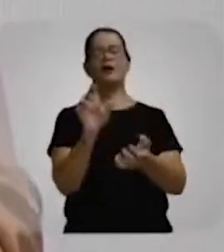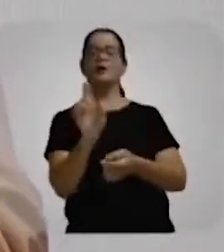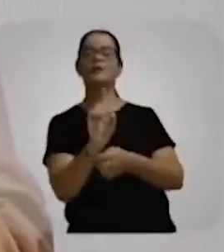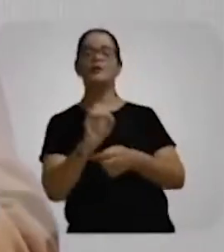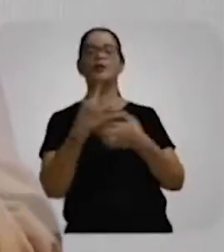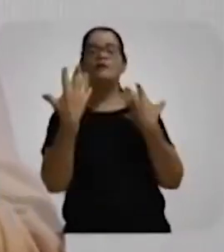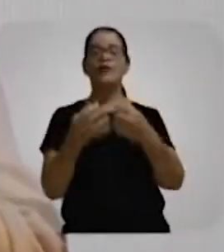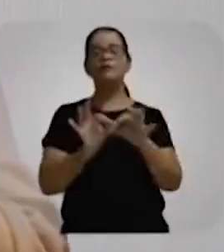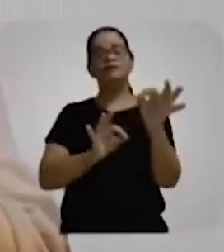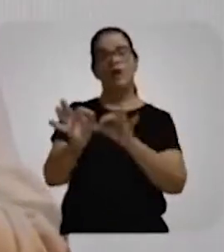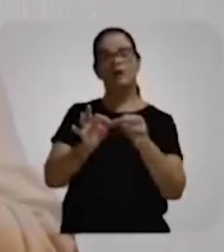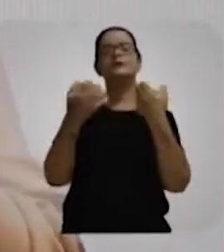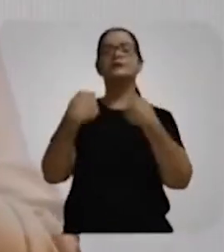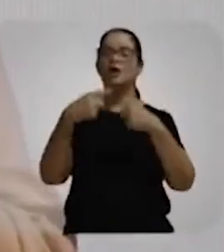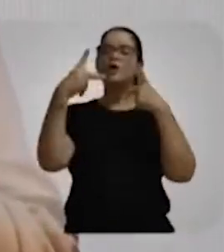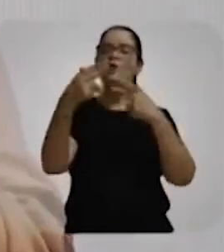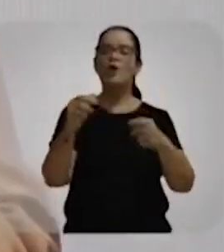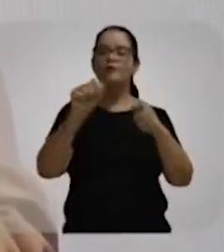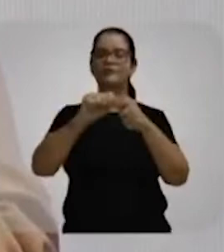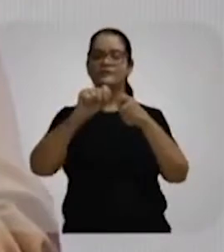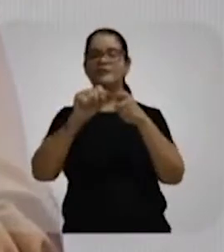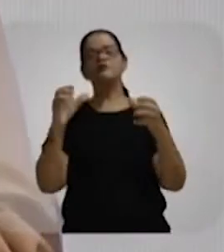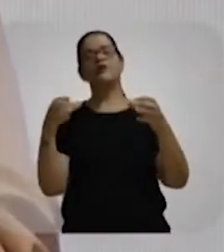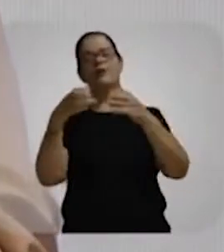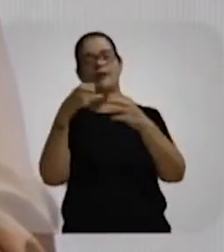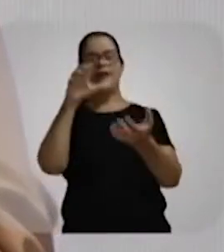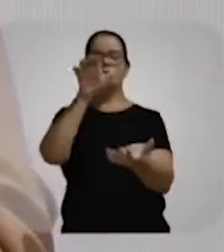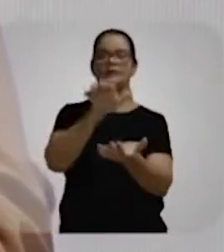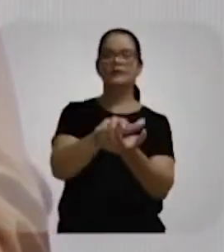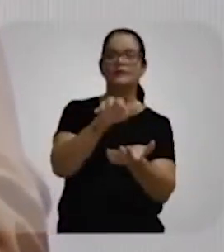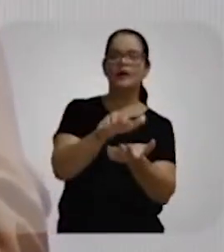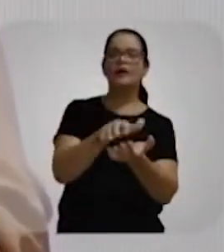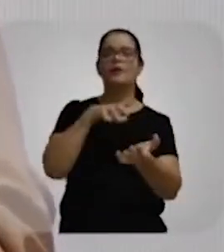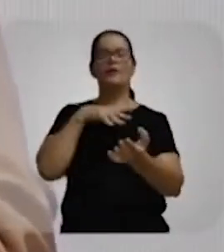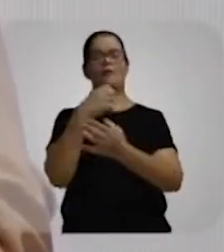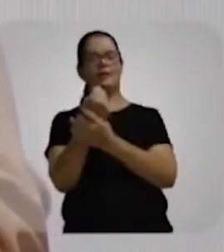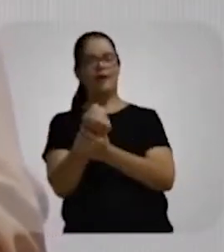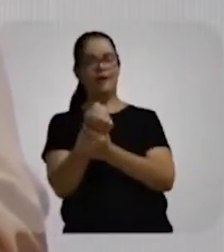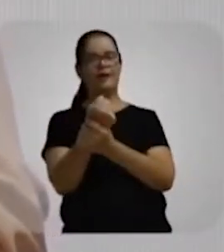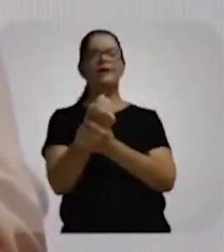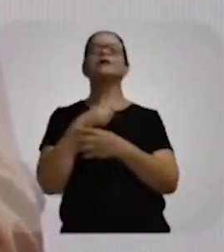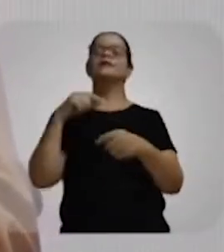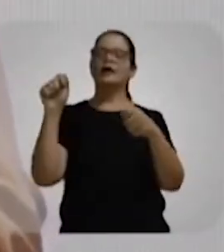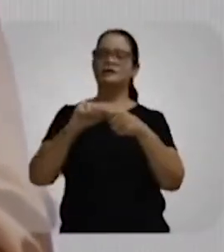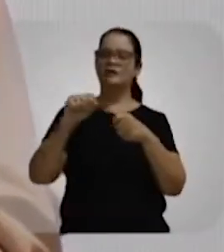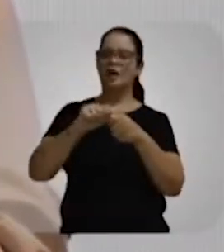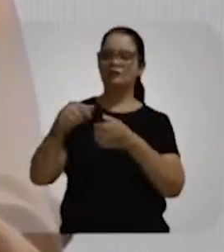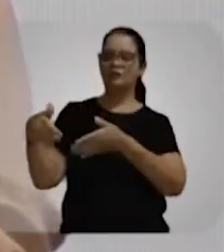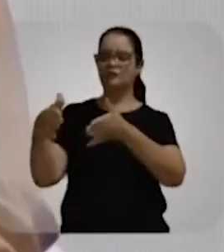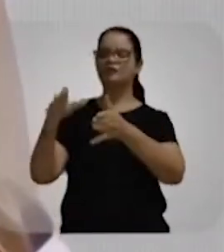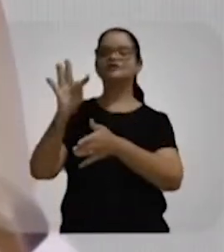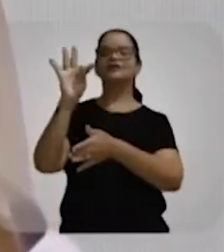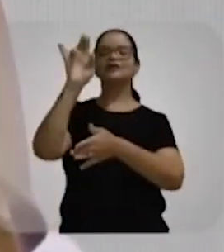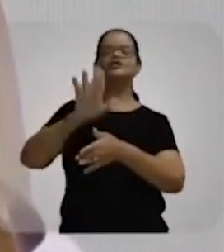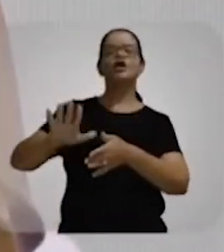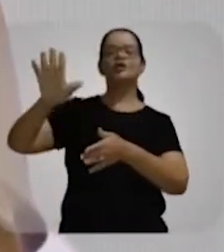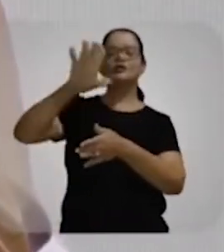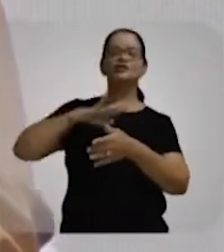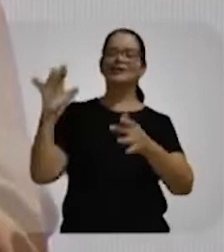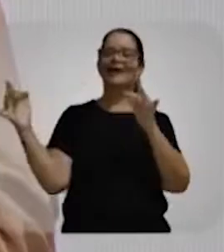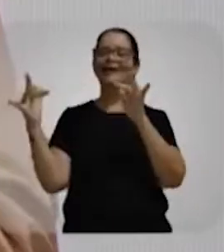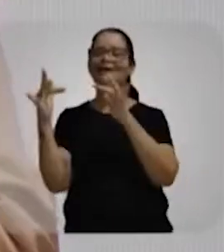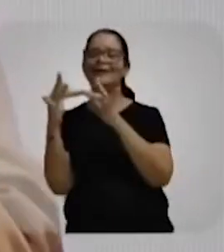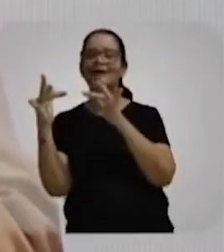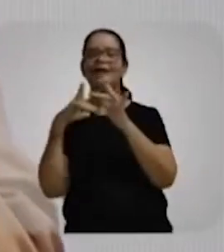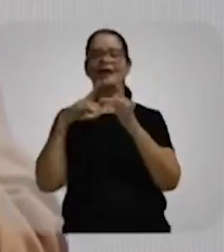E vamos ter a articulação necessária, assim como nós fizemos com a bancada de Pernambuco, para garantir a execução do trecho da Transnordestina que liga